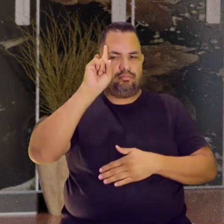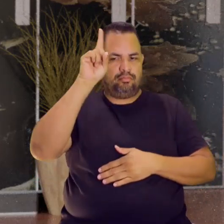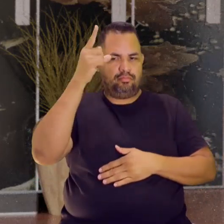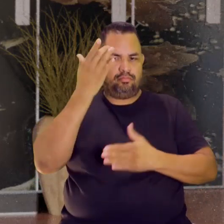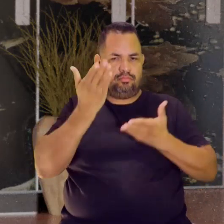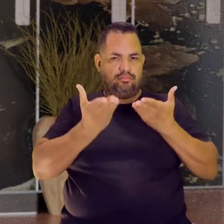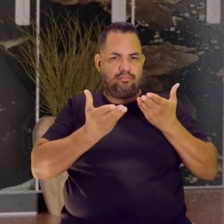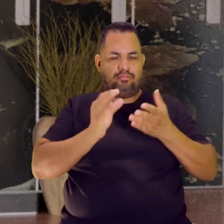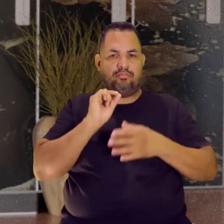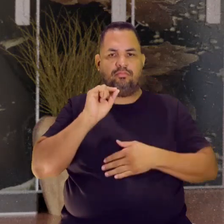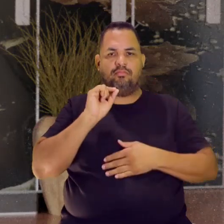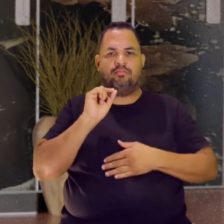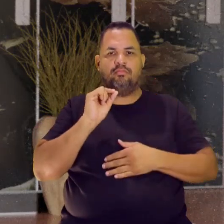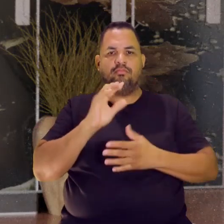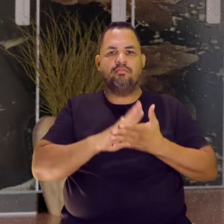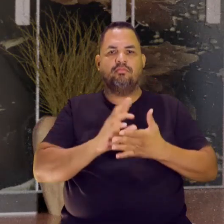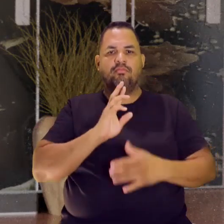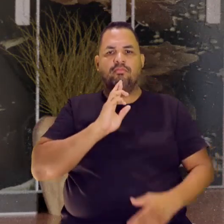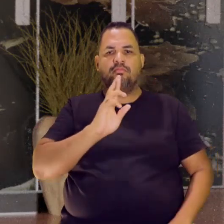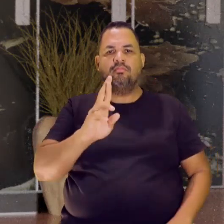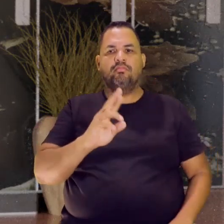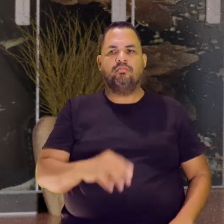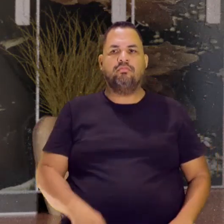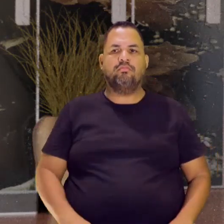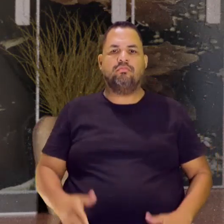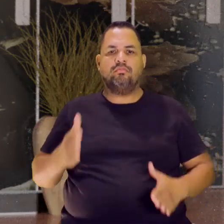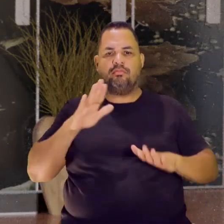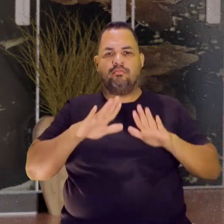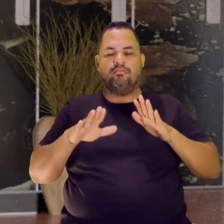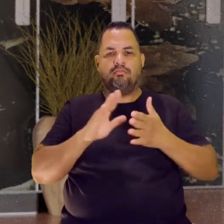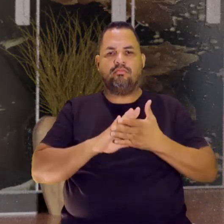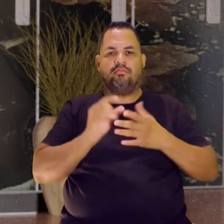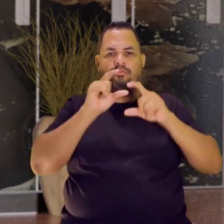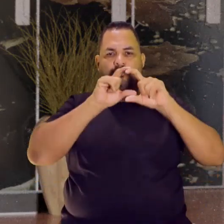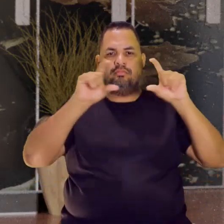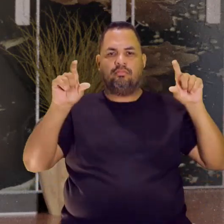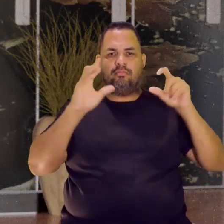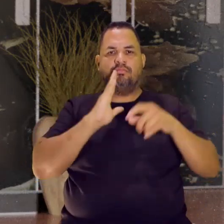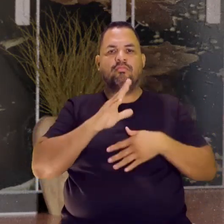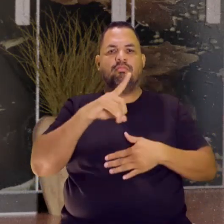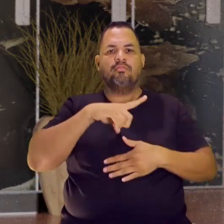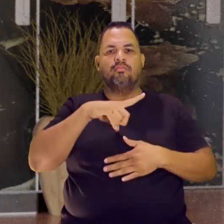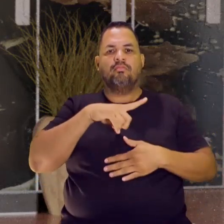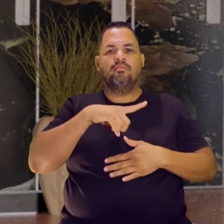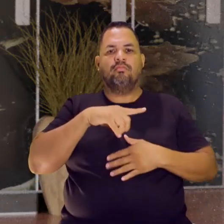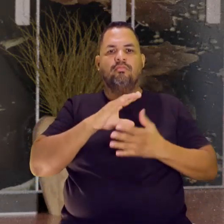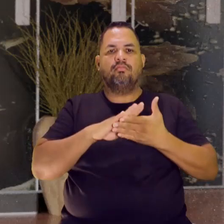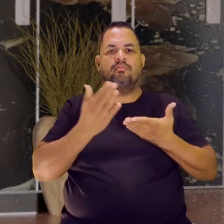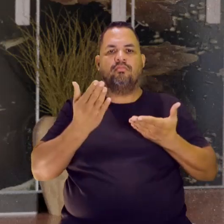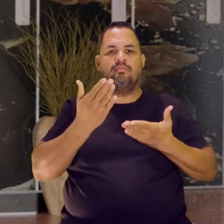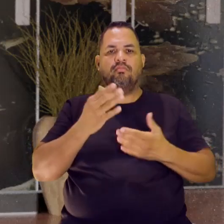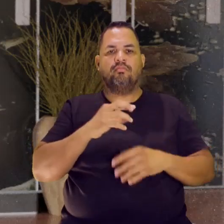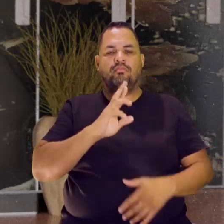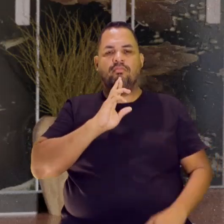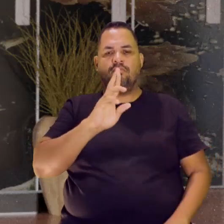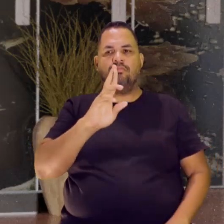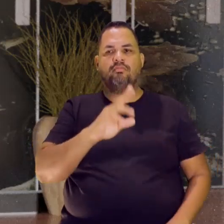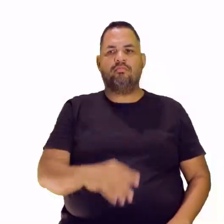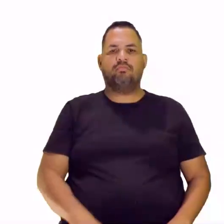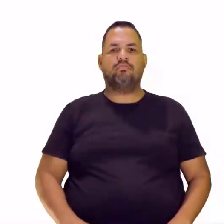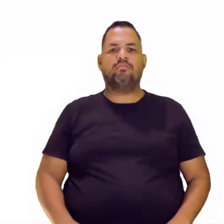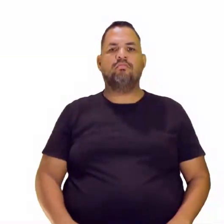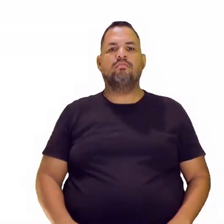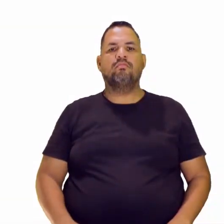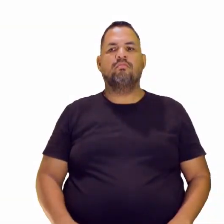bem balizada do que a gente vai responder, né? Às vezes, no próprio enunciado, você já tem um vislumbre da resposta. Vamos